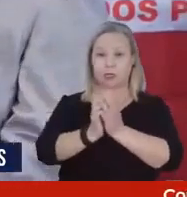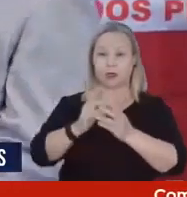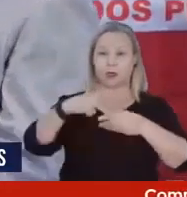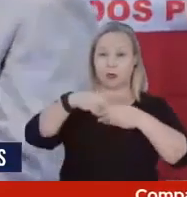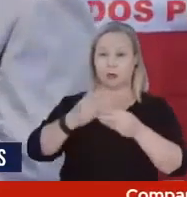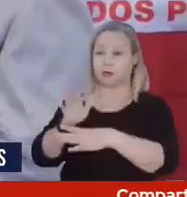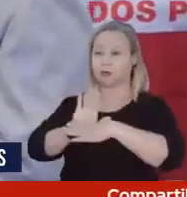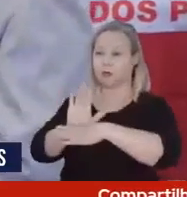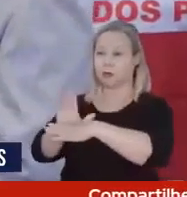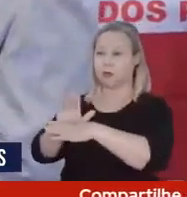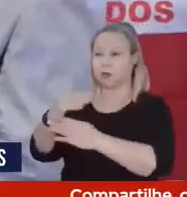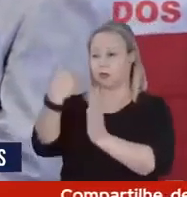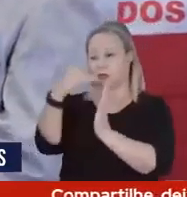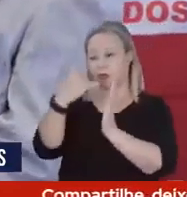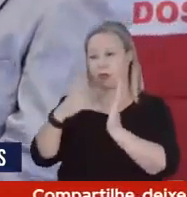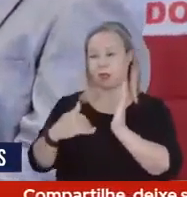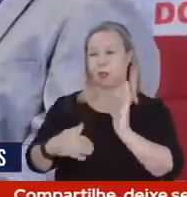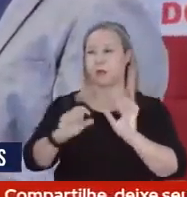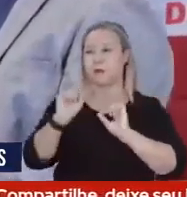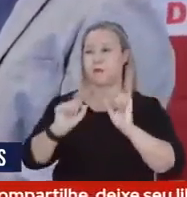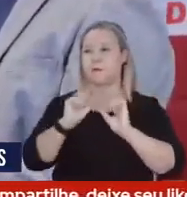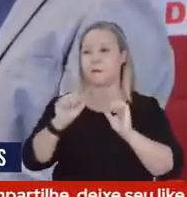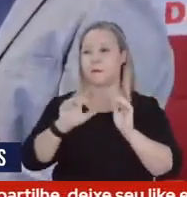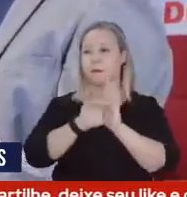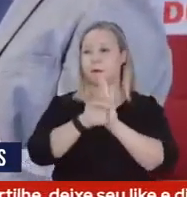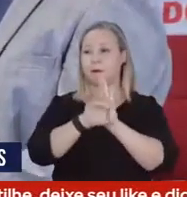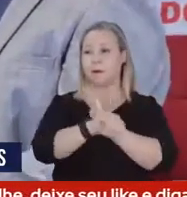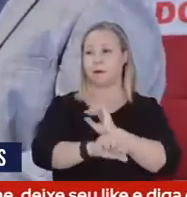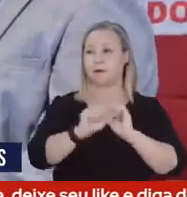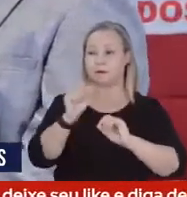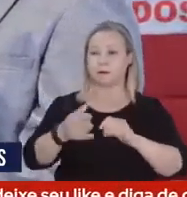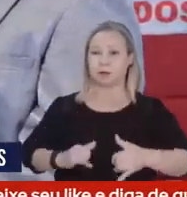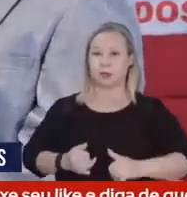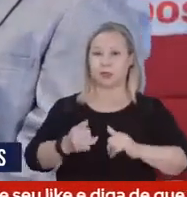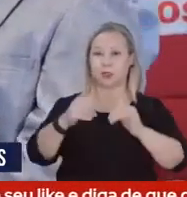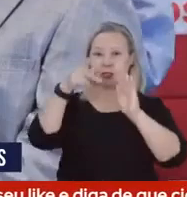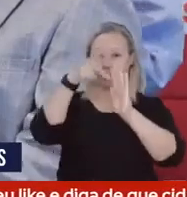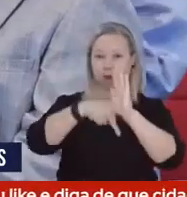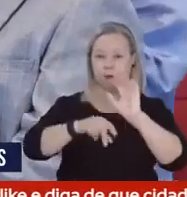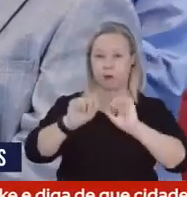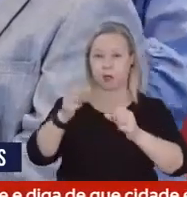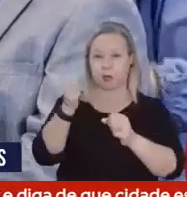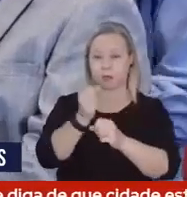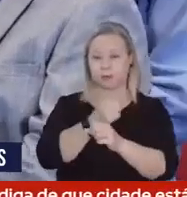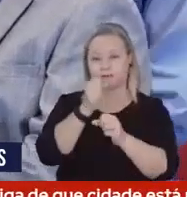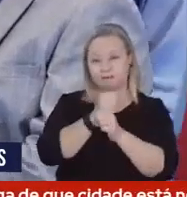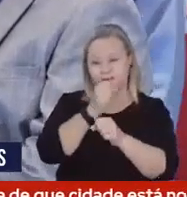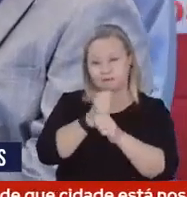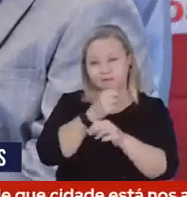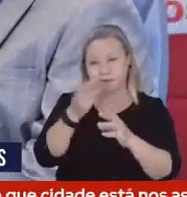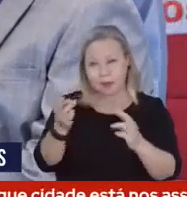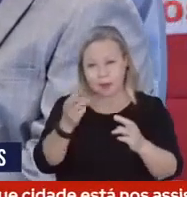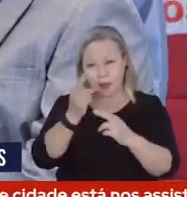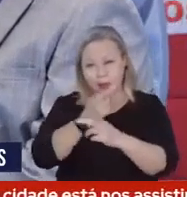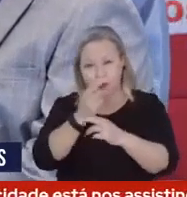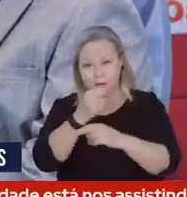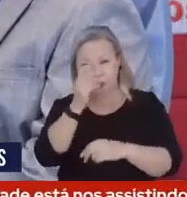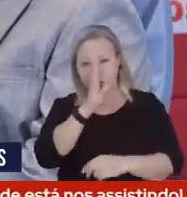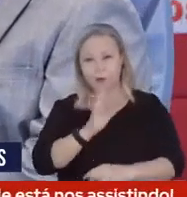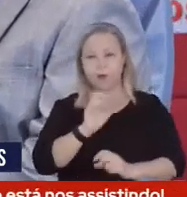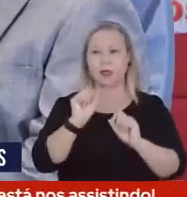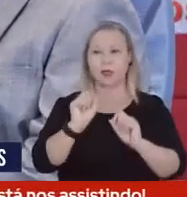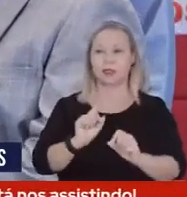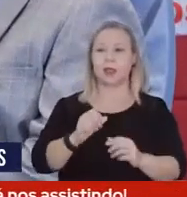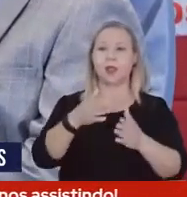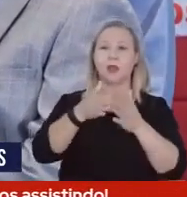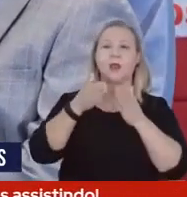o capítulo de energia do plano de reconstrução do Brasil. E também, presidente Lula, pedi aqui para o companheiro Zé Maria